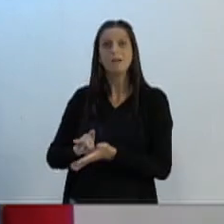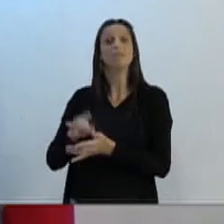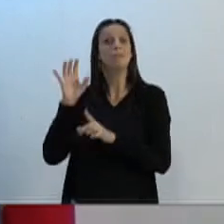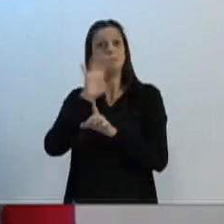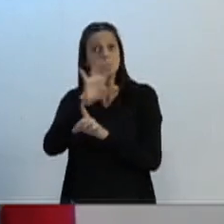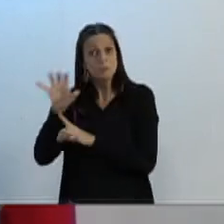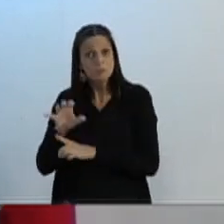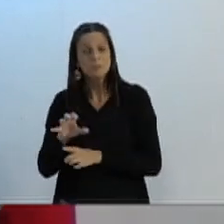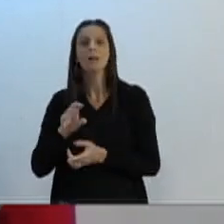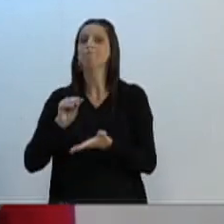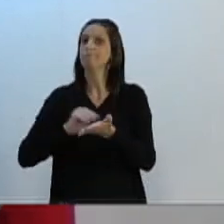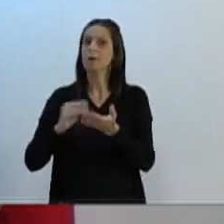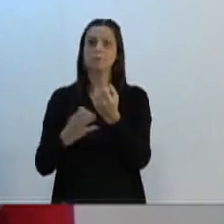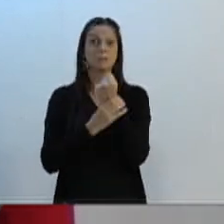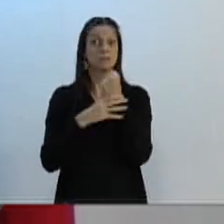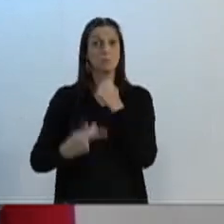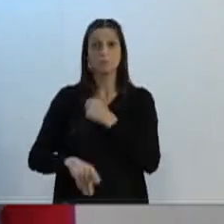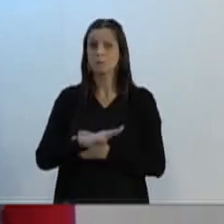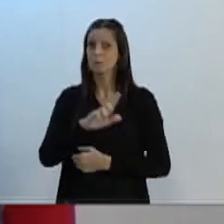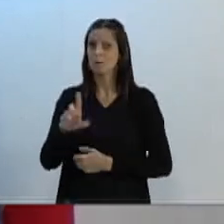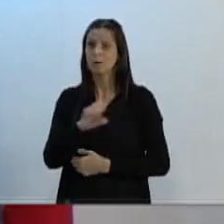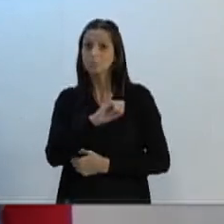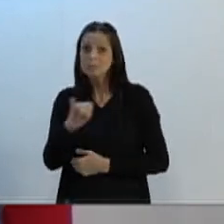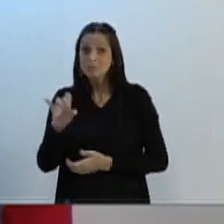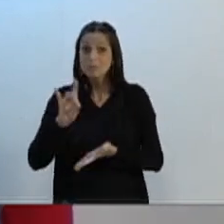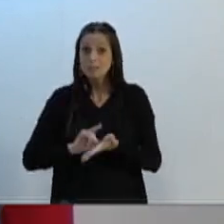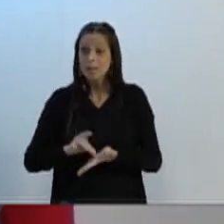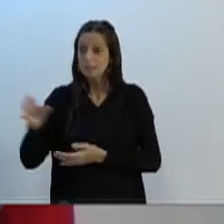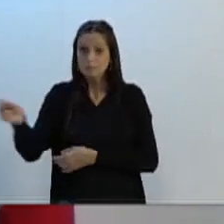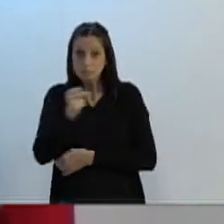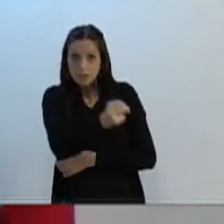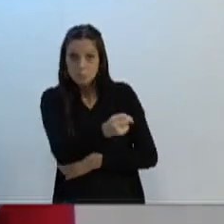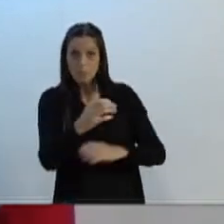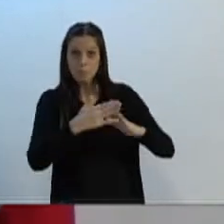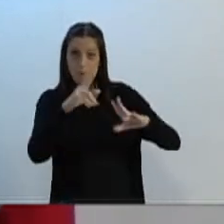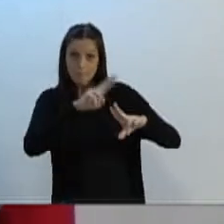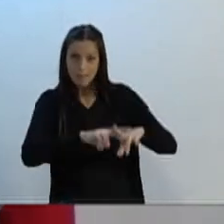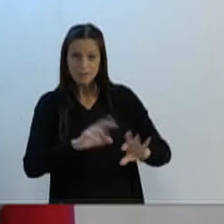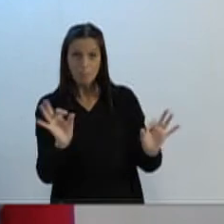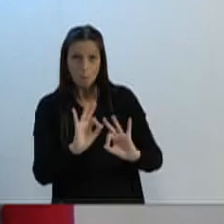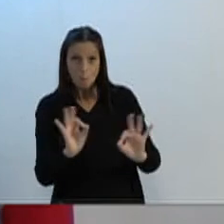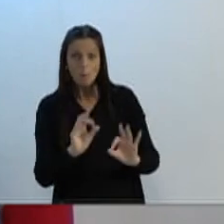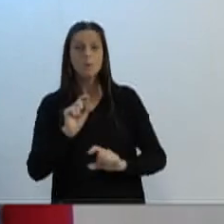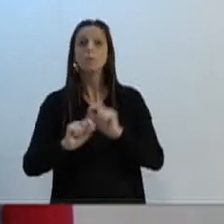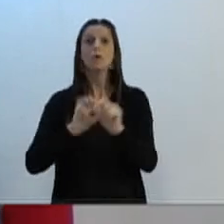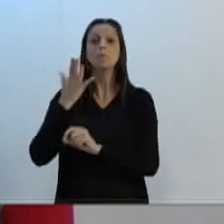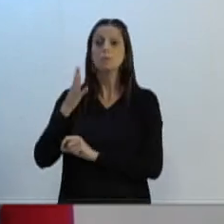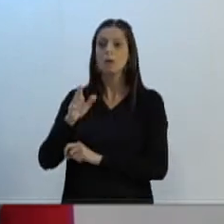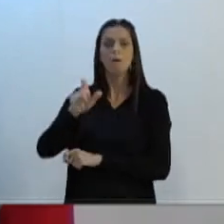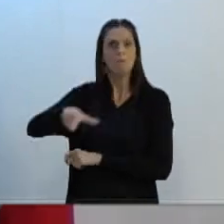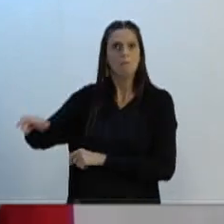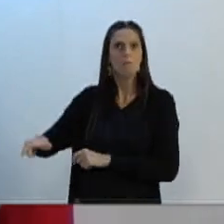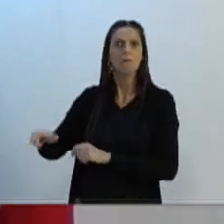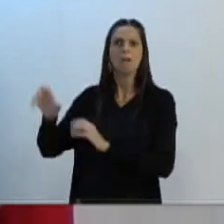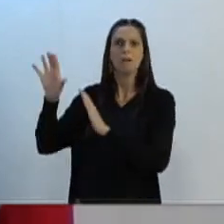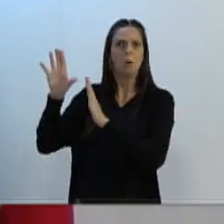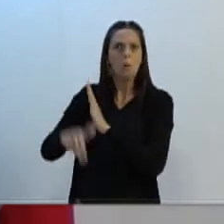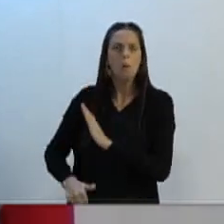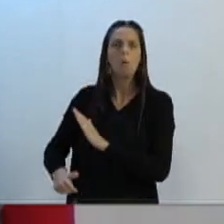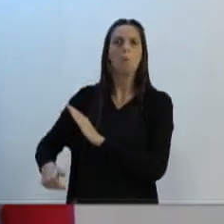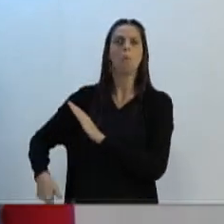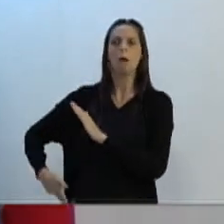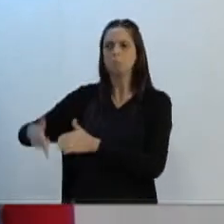Blumenau. Se nós não tivermos gente sendo presa, essa bandidagem vai estar na rua. Então, eu vou apresentar